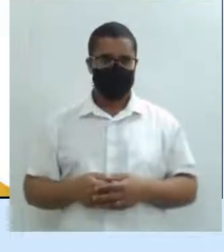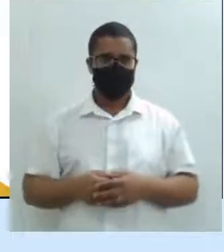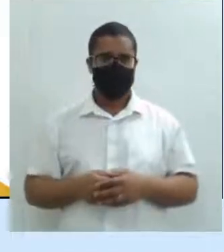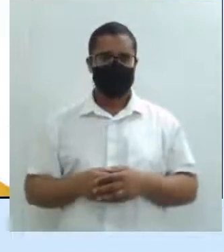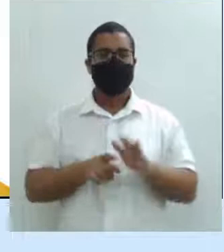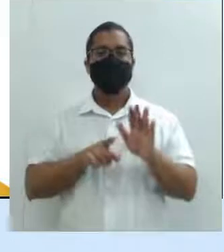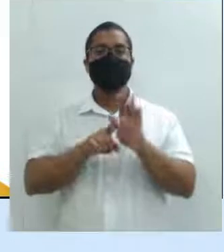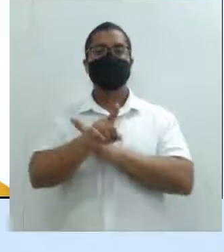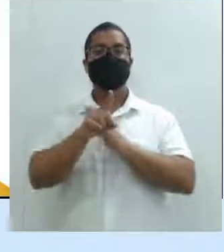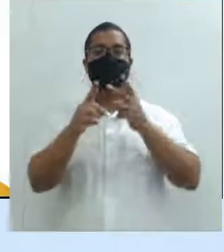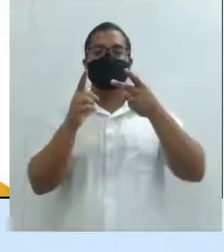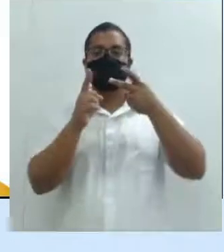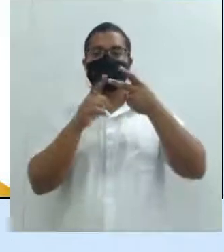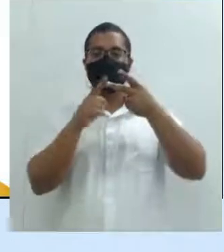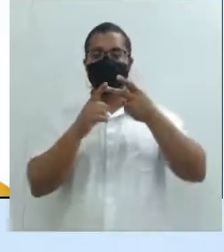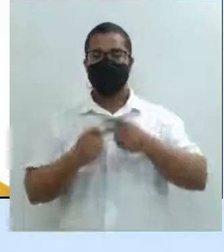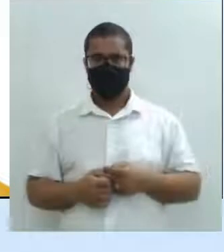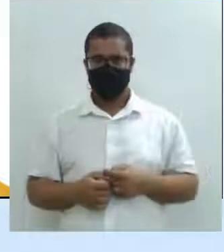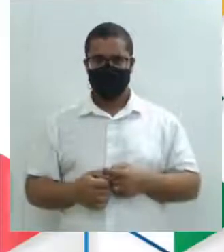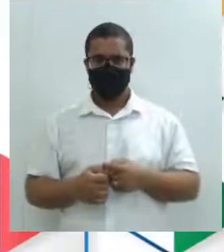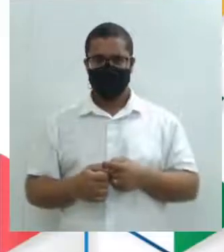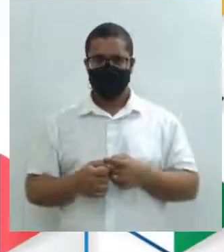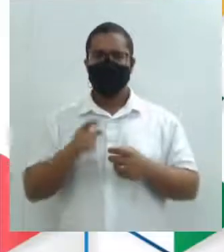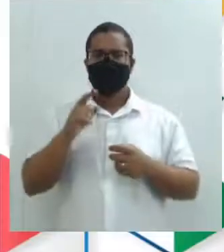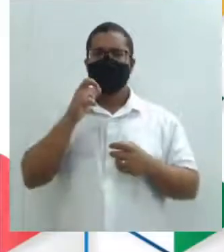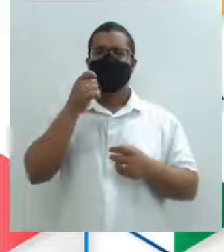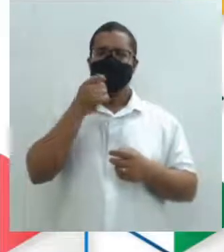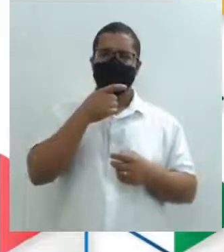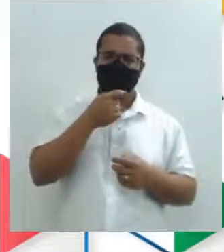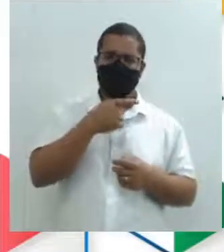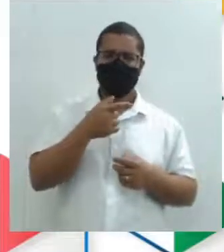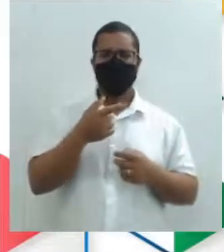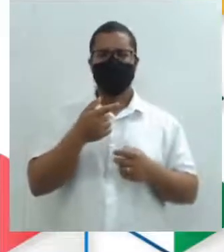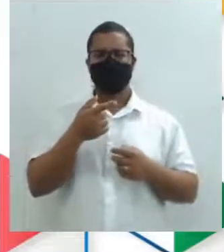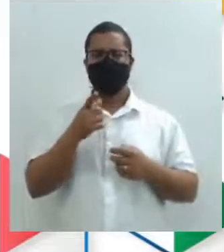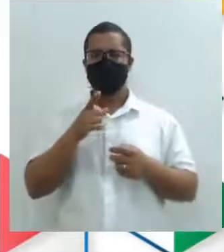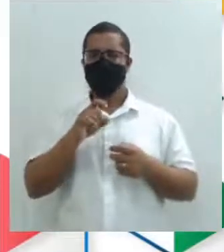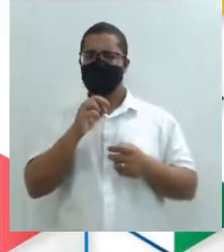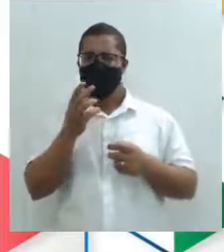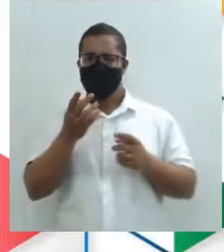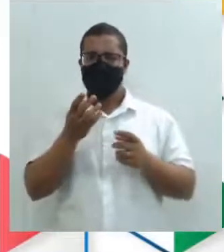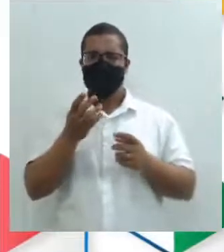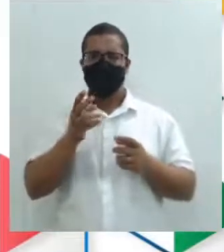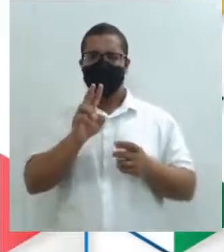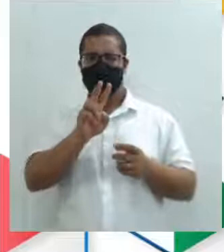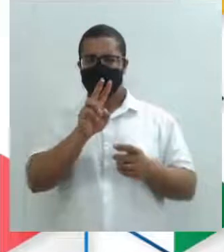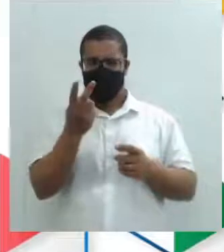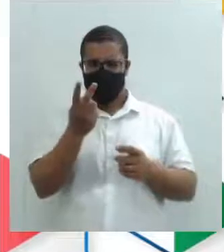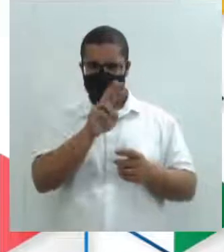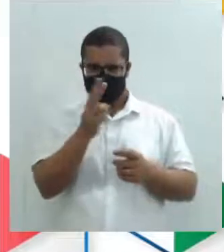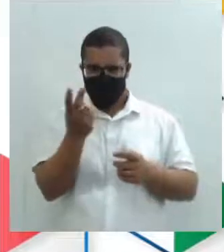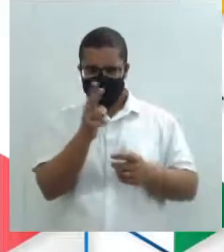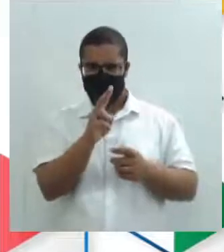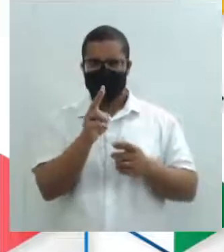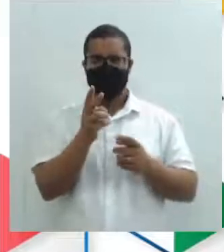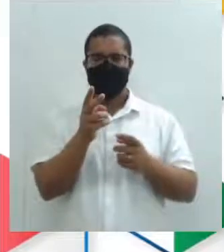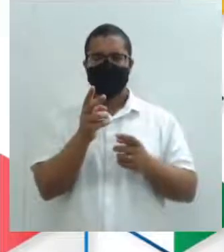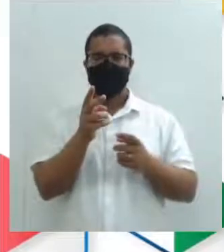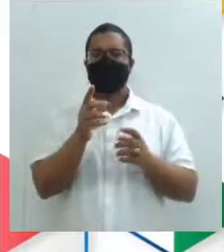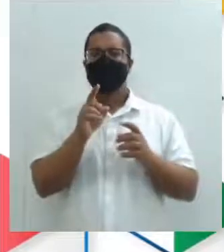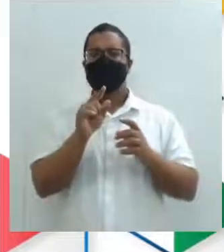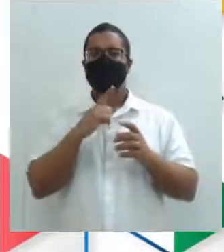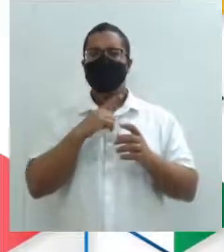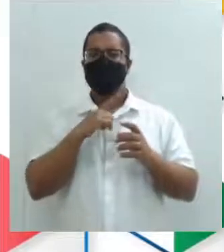a seguinte: como o humor e a ironia conseguem estar presentes nesses